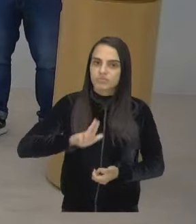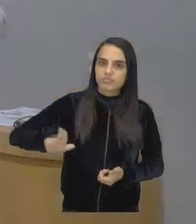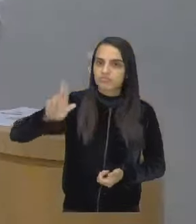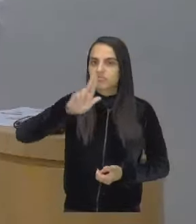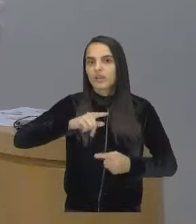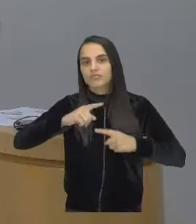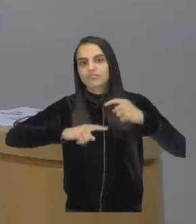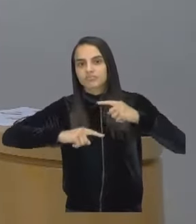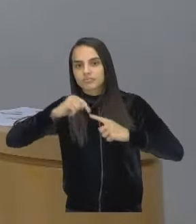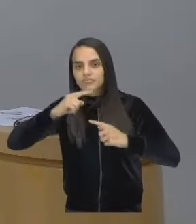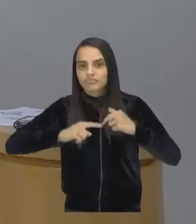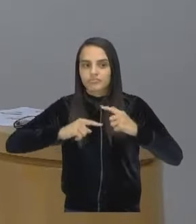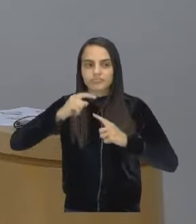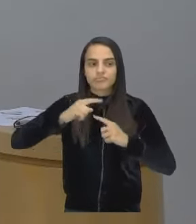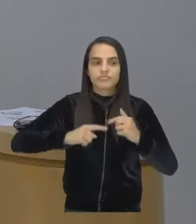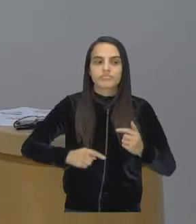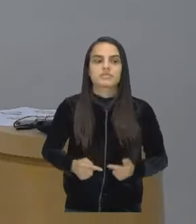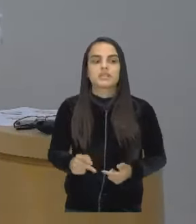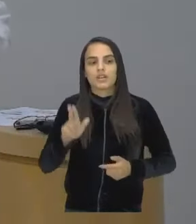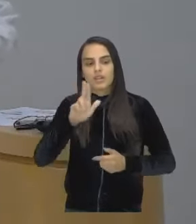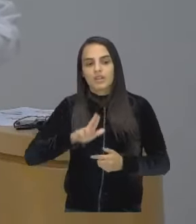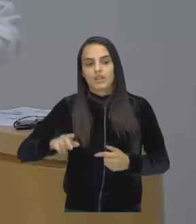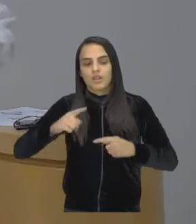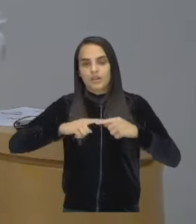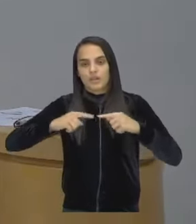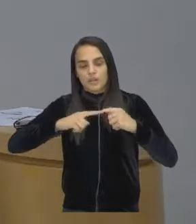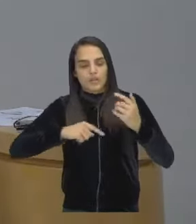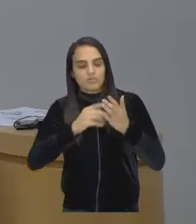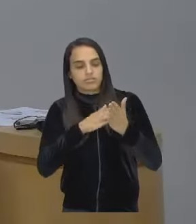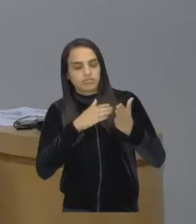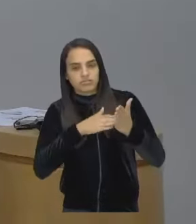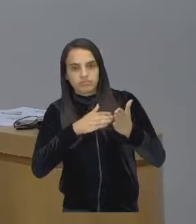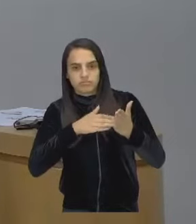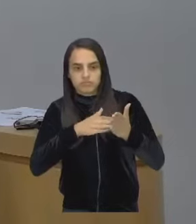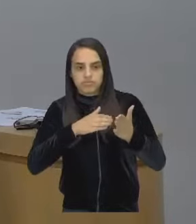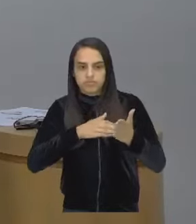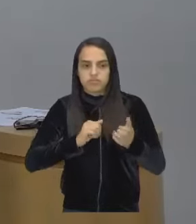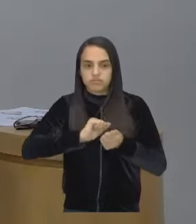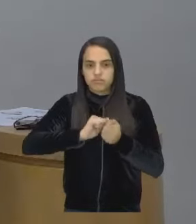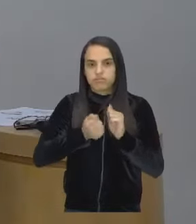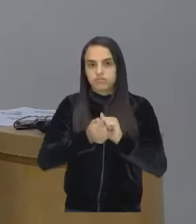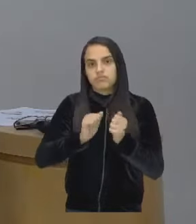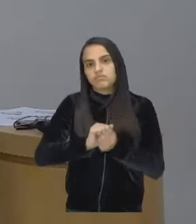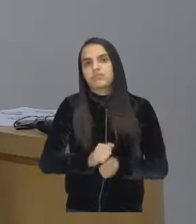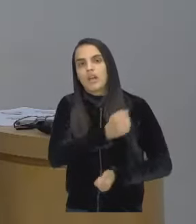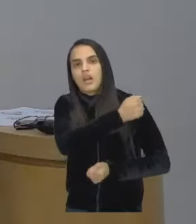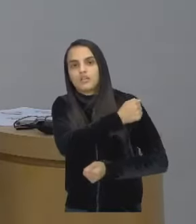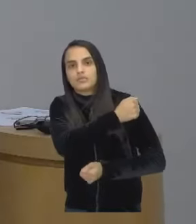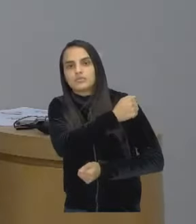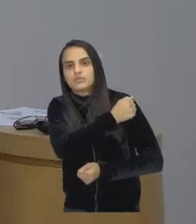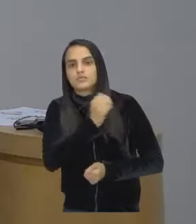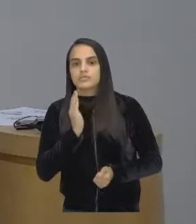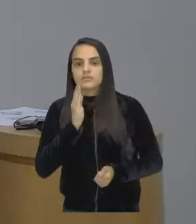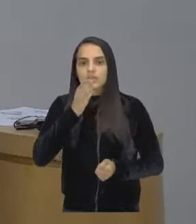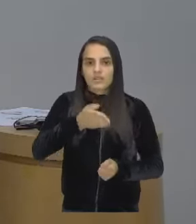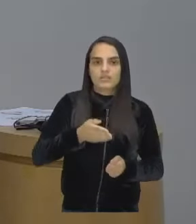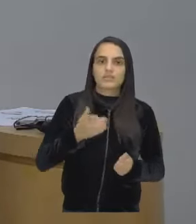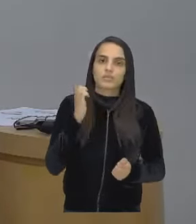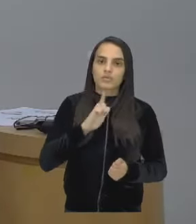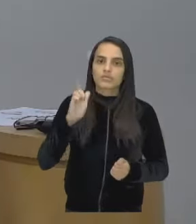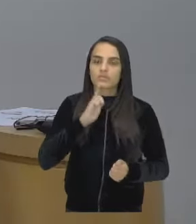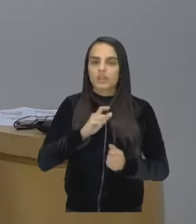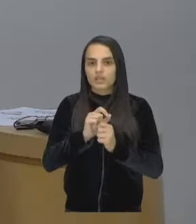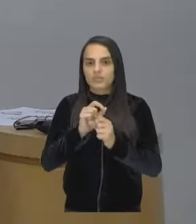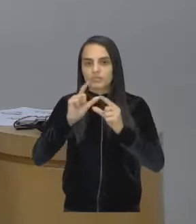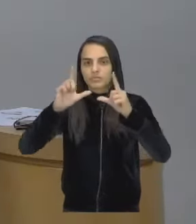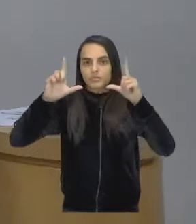de apoio e adaptar para a realidade que a gente tem lá, né? No Meet, a gente sabe que alguns alunos entram e quando eu consigo compartilhar a minha tela,